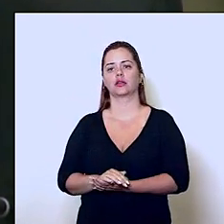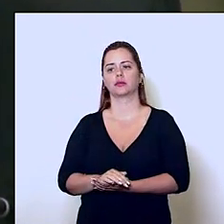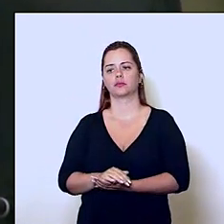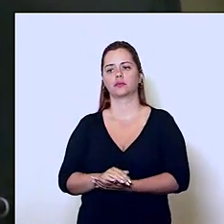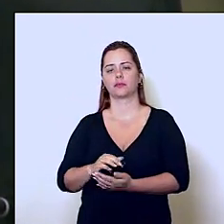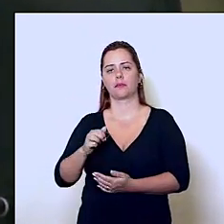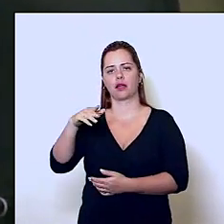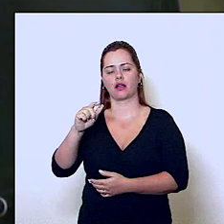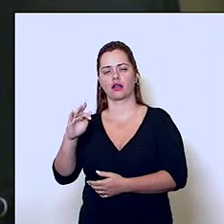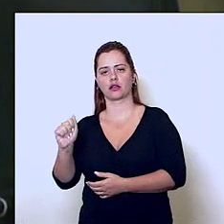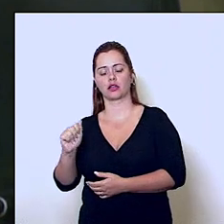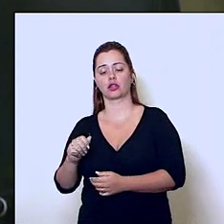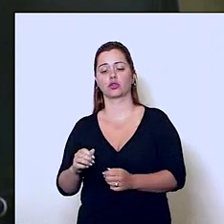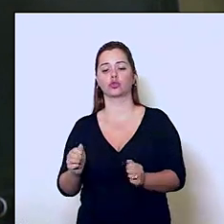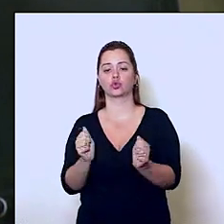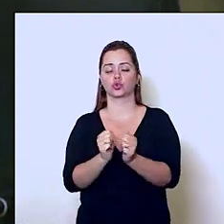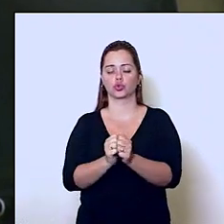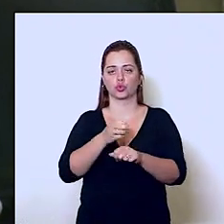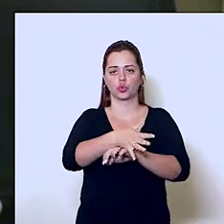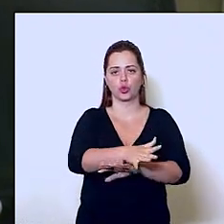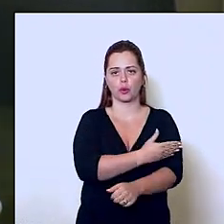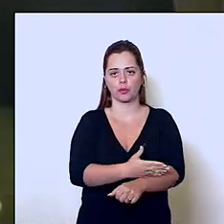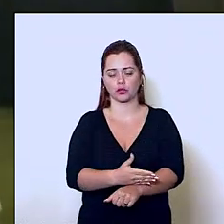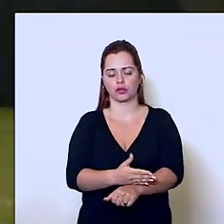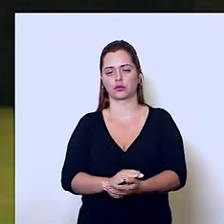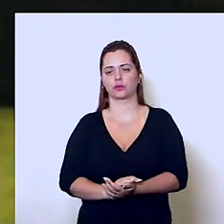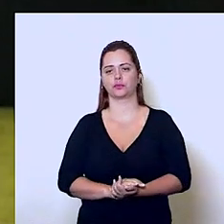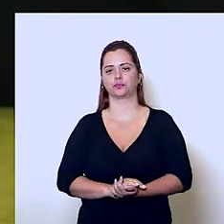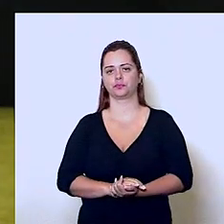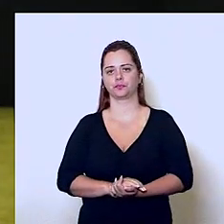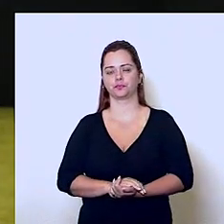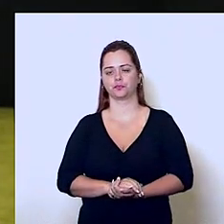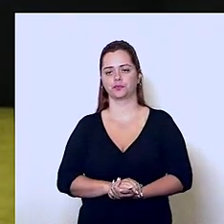também ex-colaboradora do embaixador Paulo Tarso.